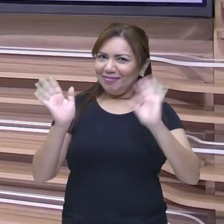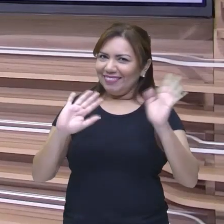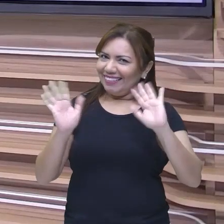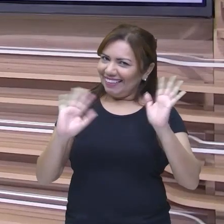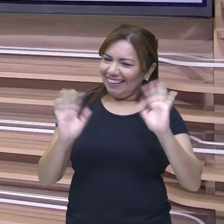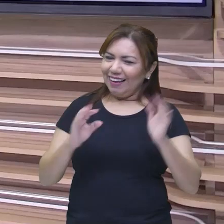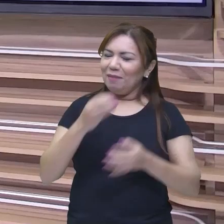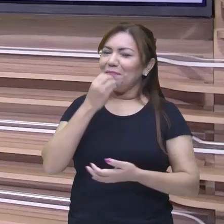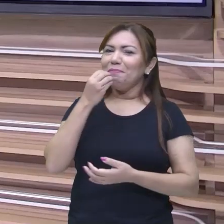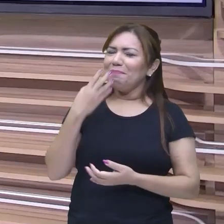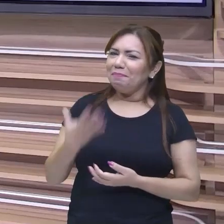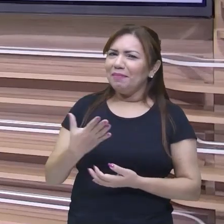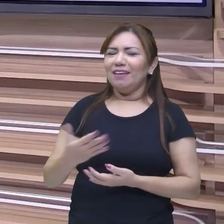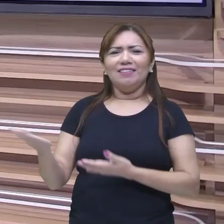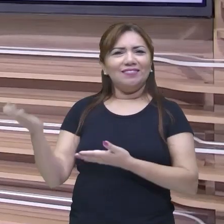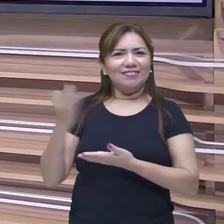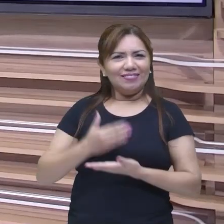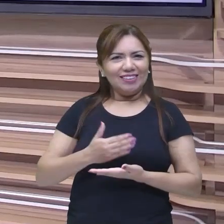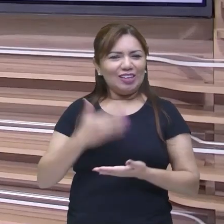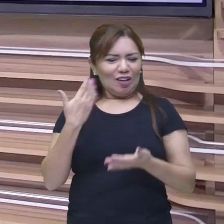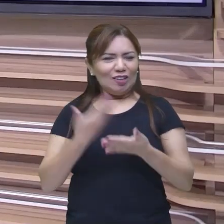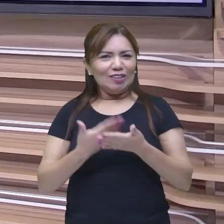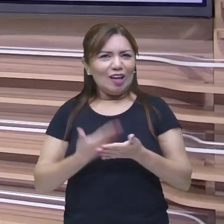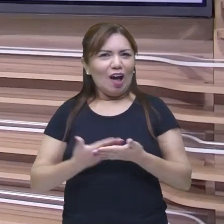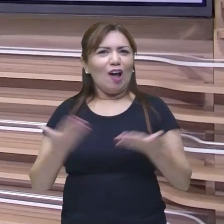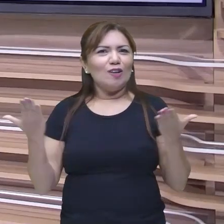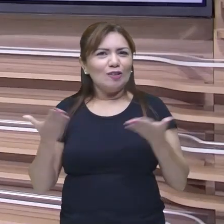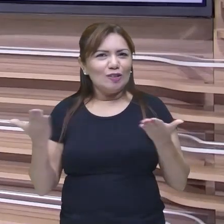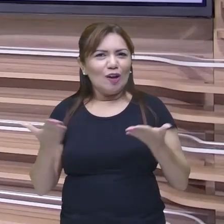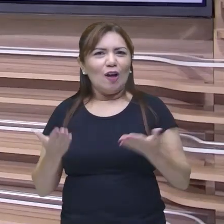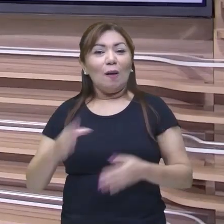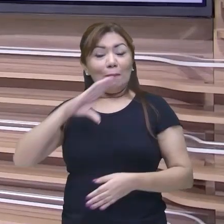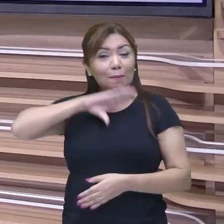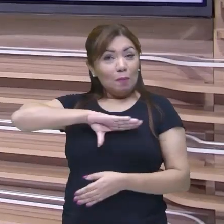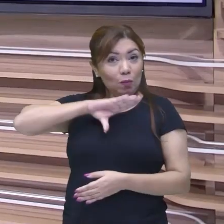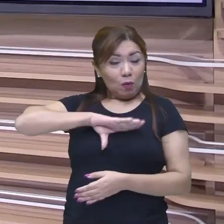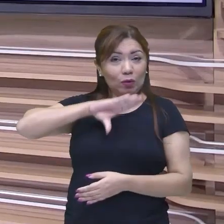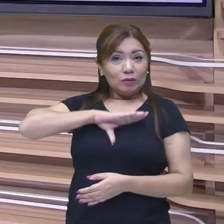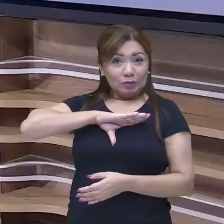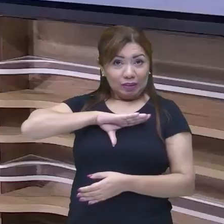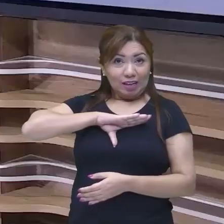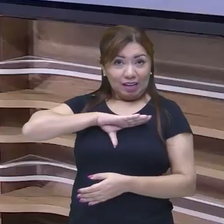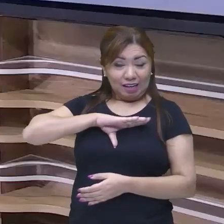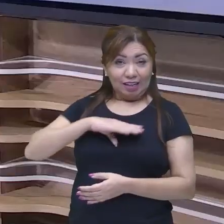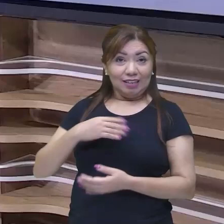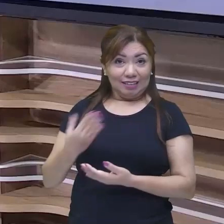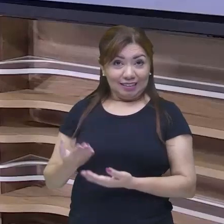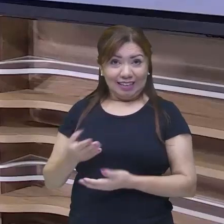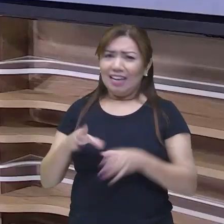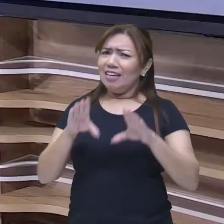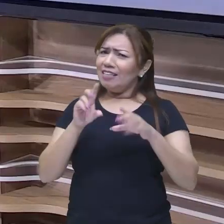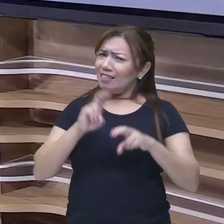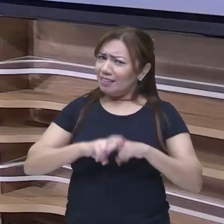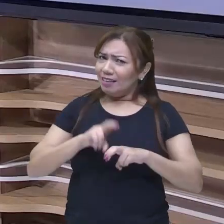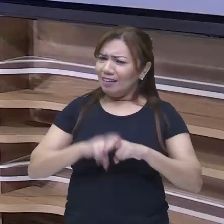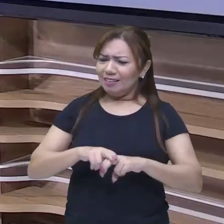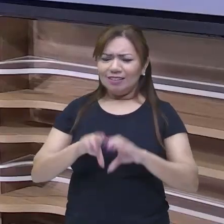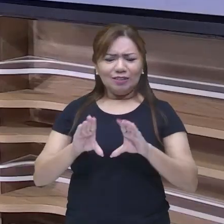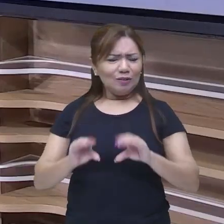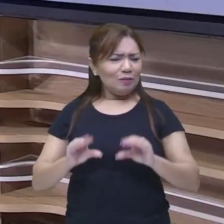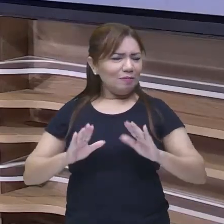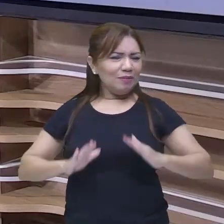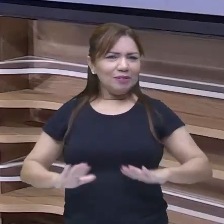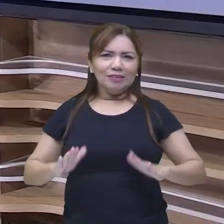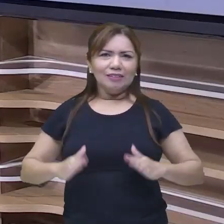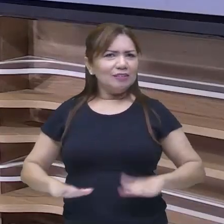Olá, seja muito bem-vindo à nossa aula de língua portuguesa. Sente-se, acomode-se,